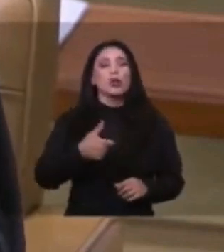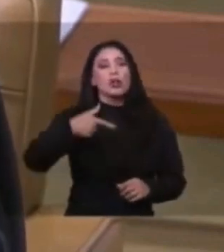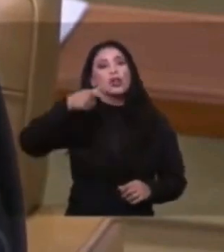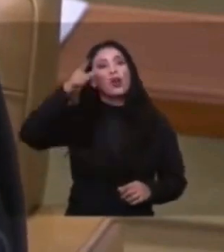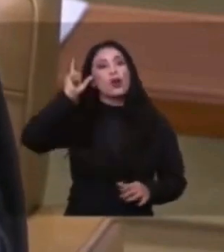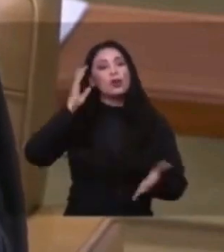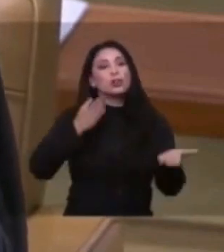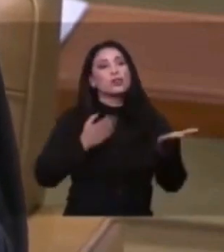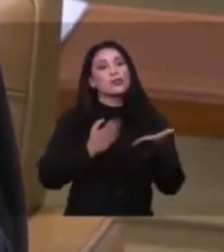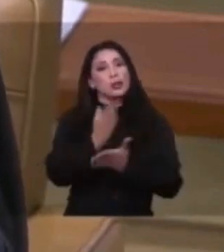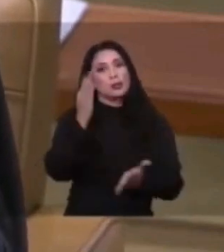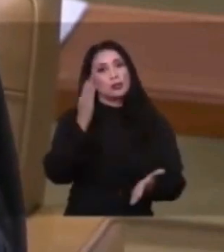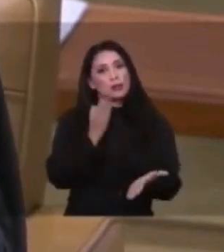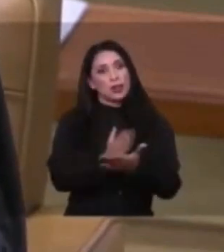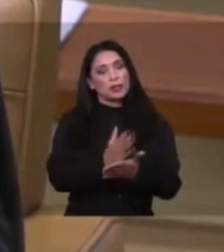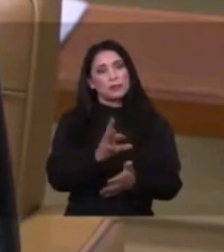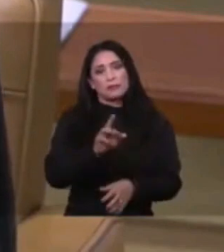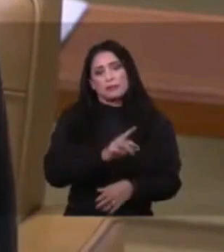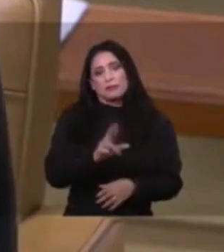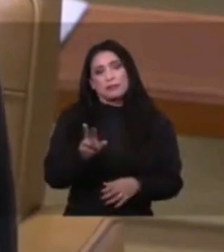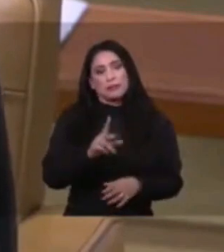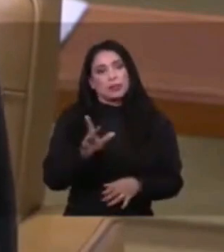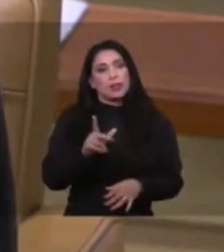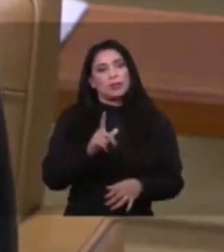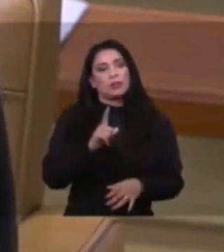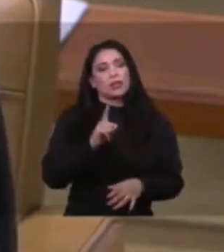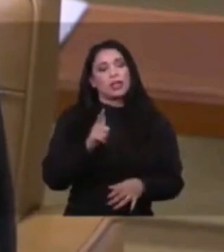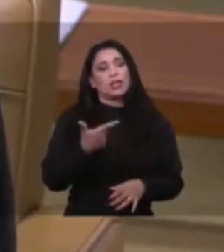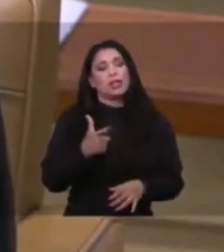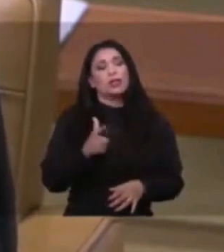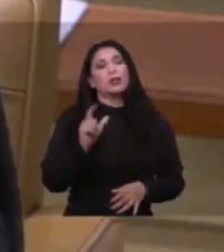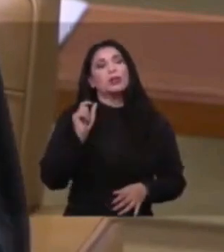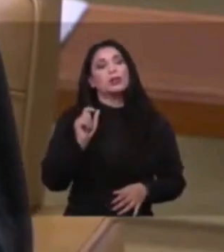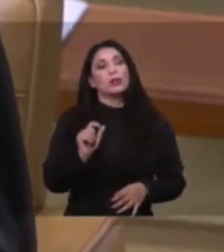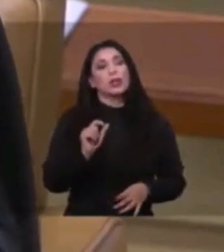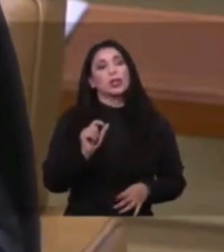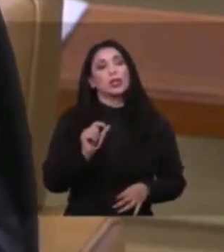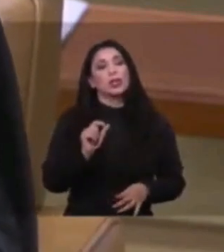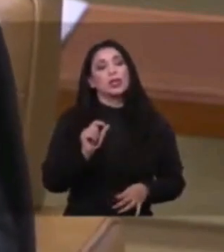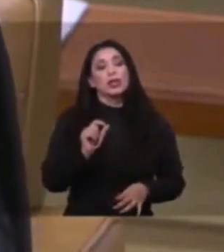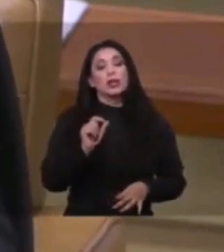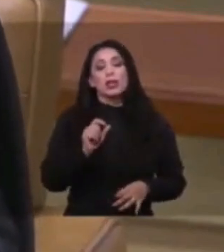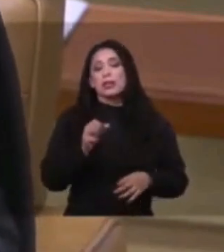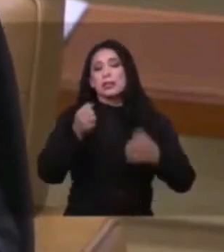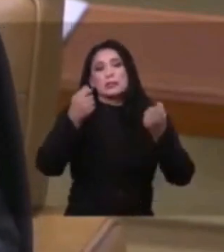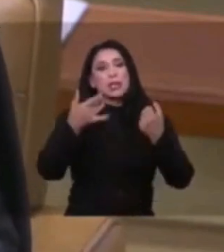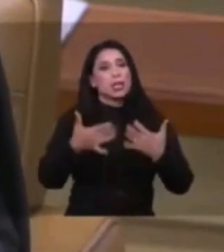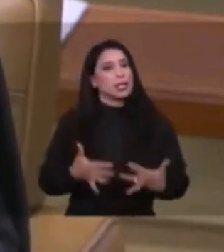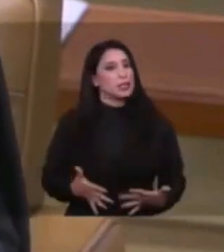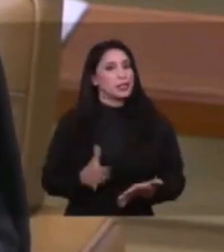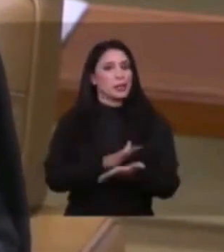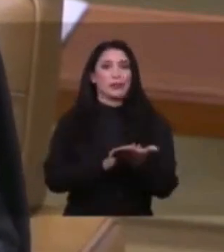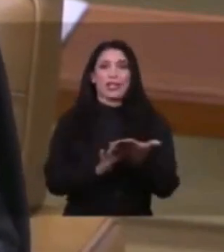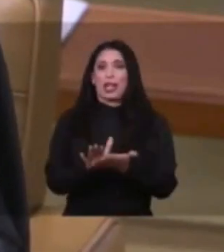possui, em absoluto, como Vossa Excelência acaba de dizer, presidente, qualquer justificativa